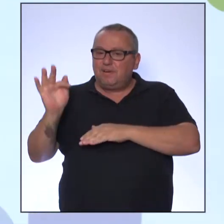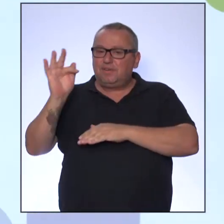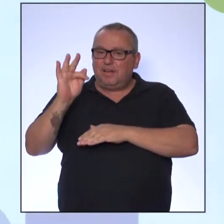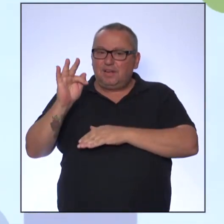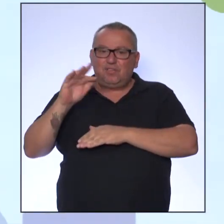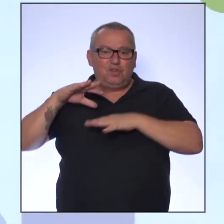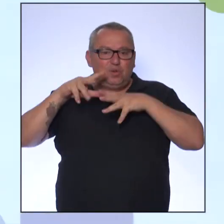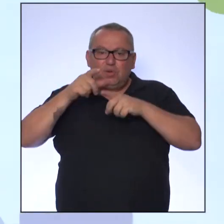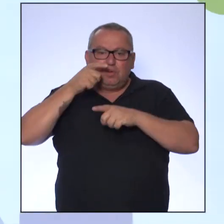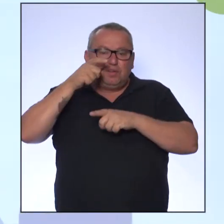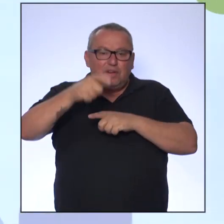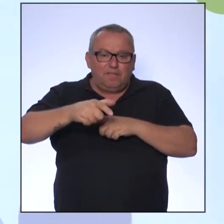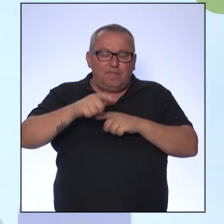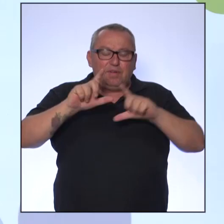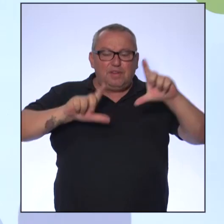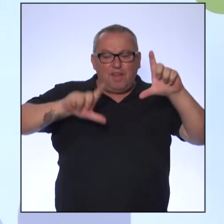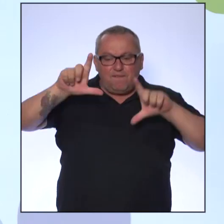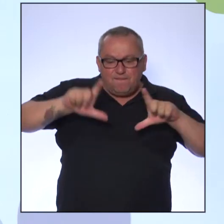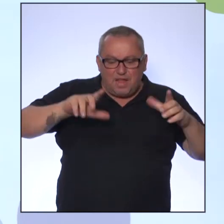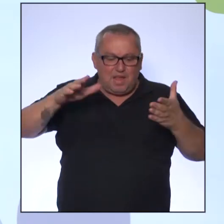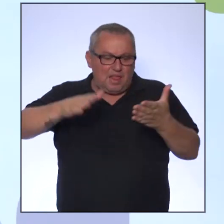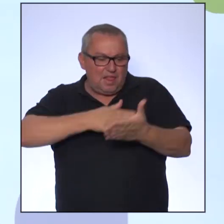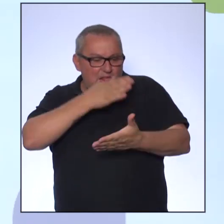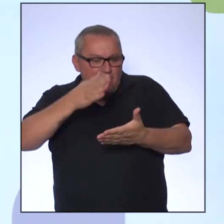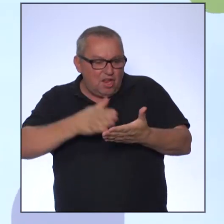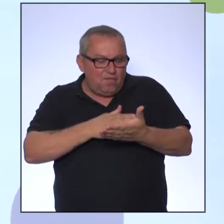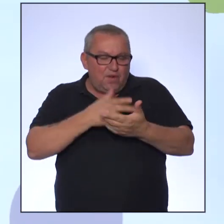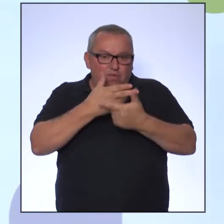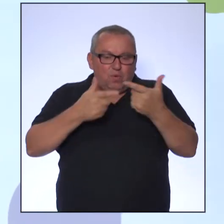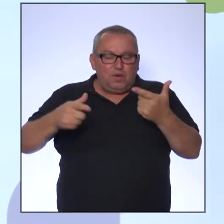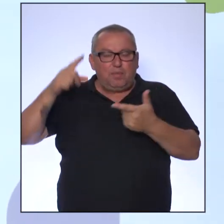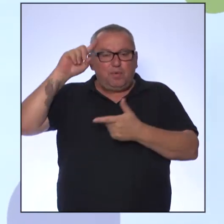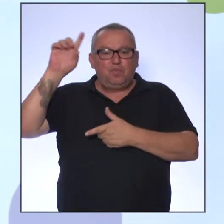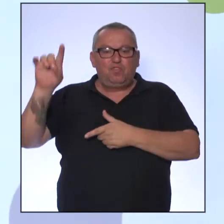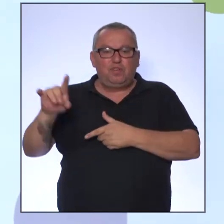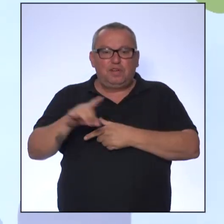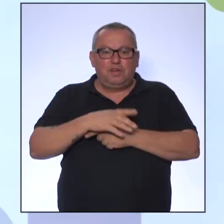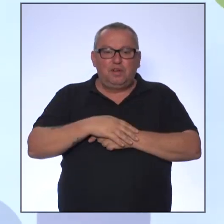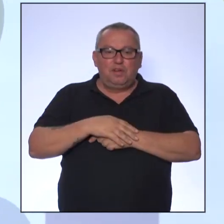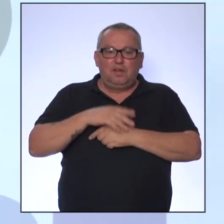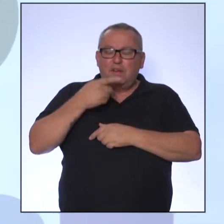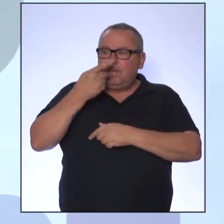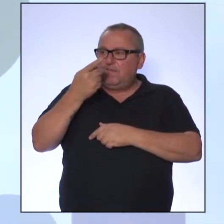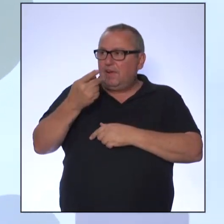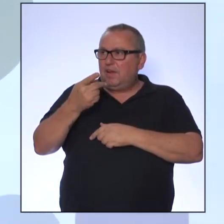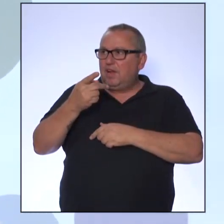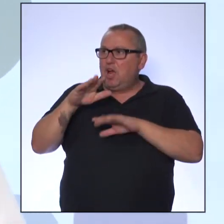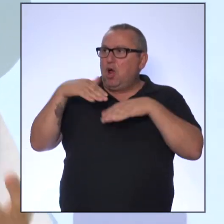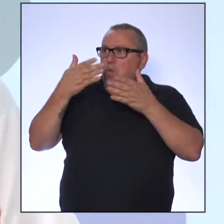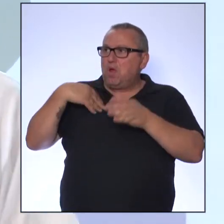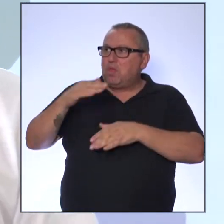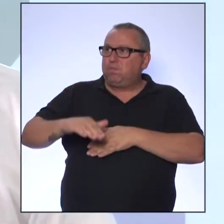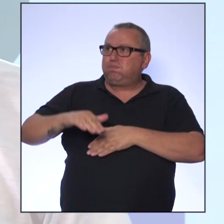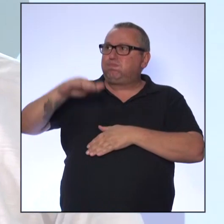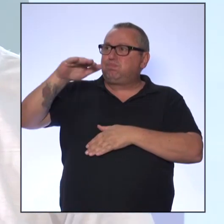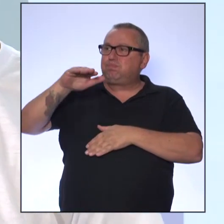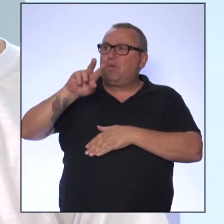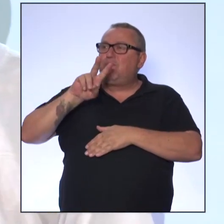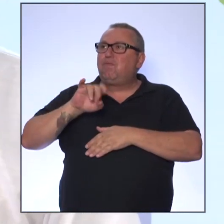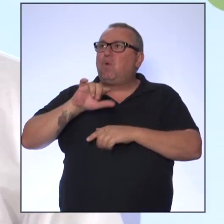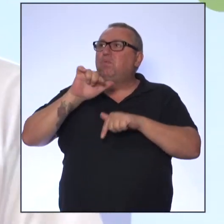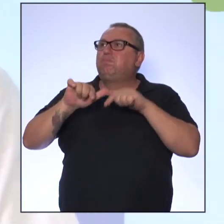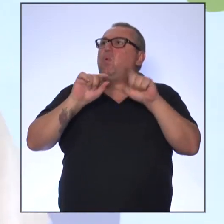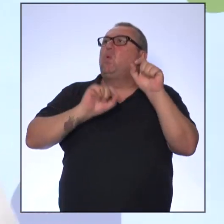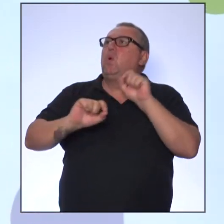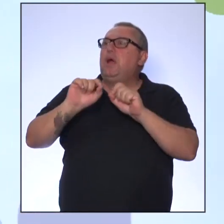na mídia, no seu livro, para o cotidiano. Quando você fala, bom, o que eu vou ser quando eu crescer? Uma das perguntas que você